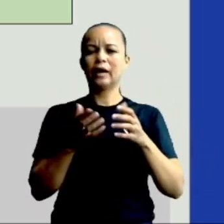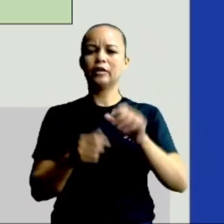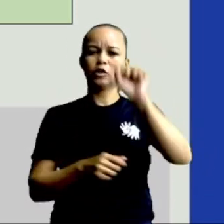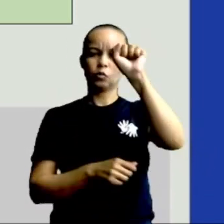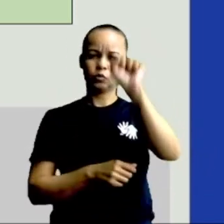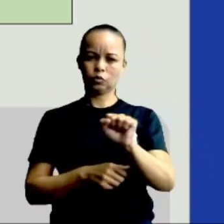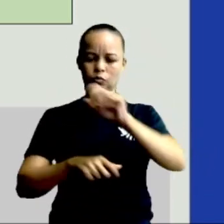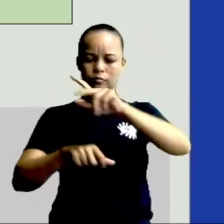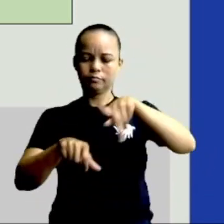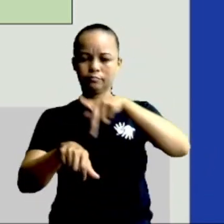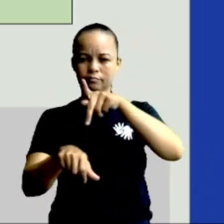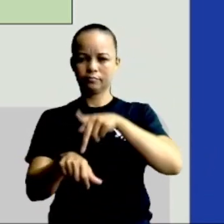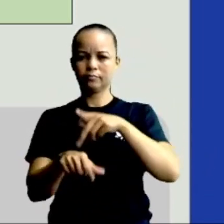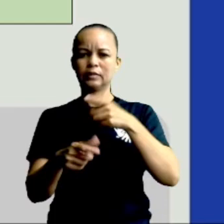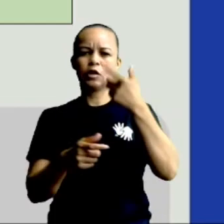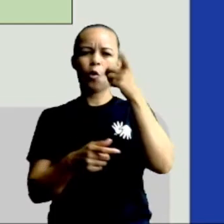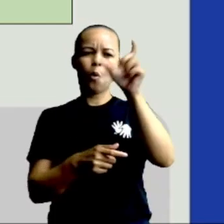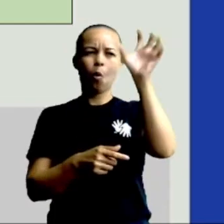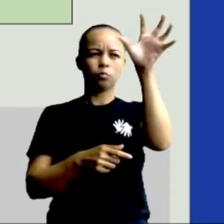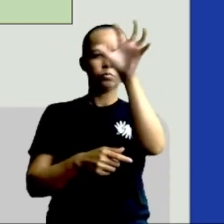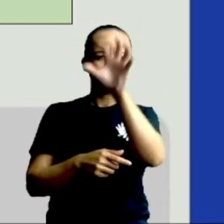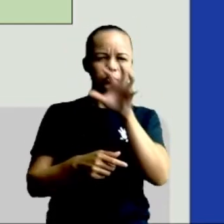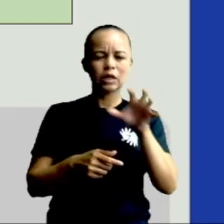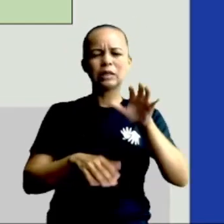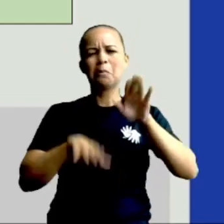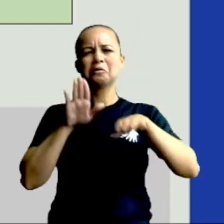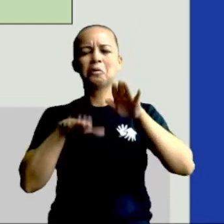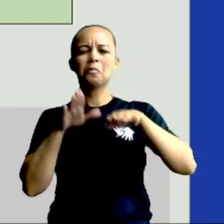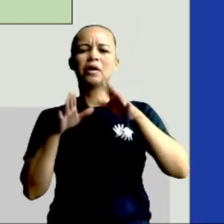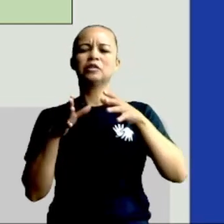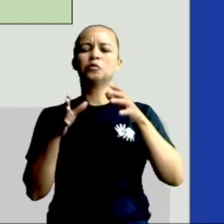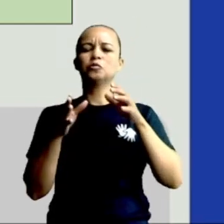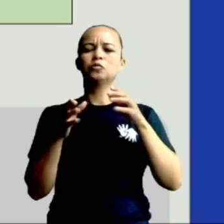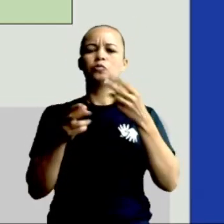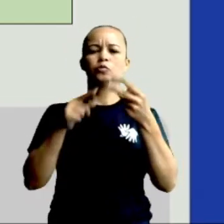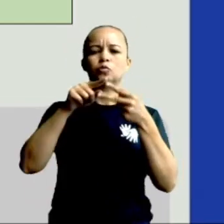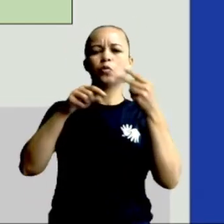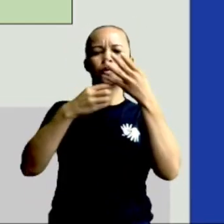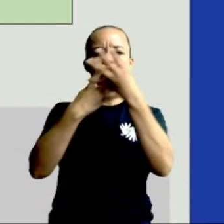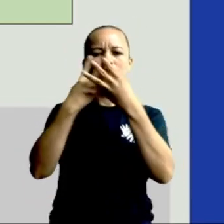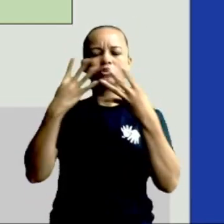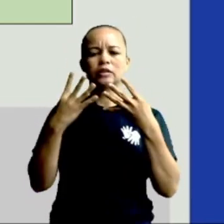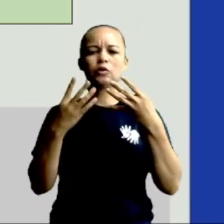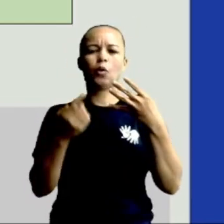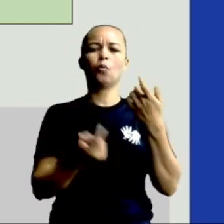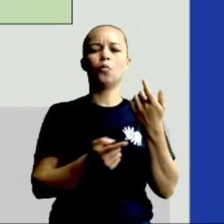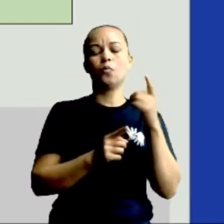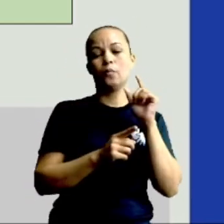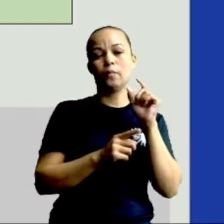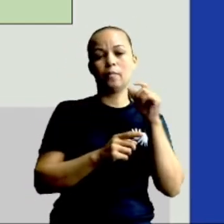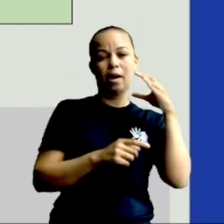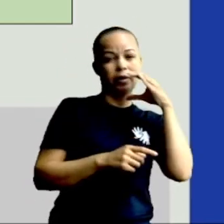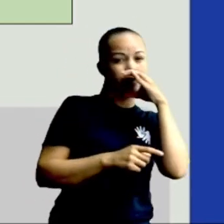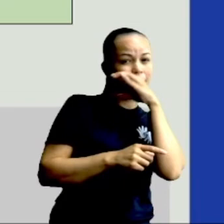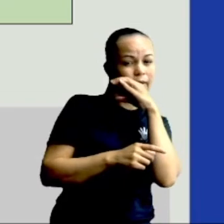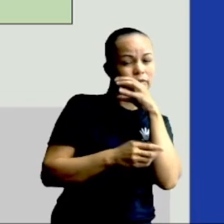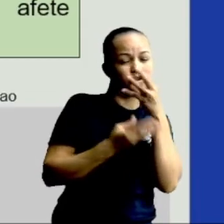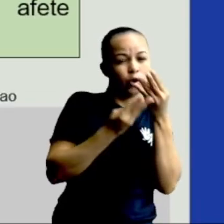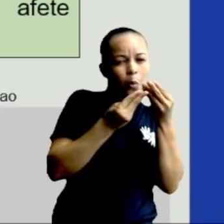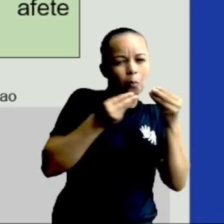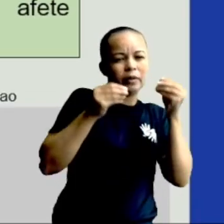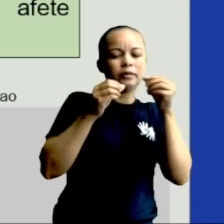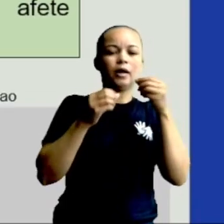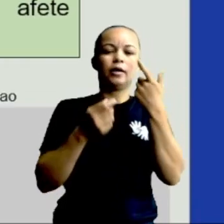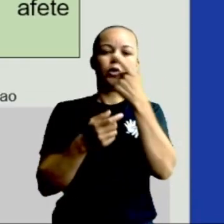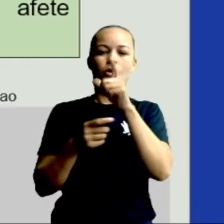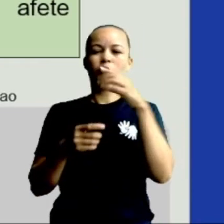Nas demais regiões, há mais ou menos 2 estações bem definidas, que é uma quente e úmida e outra quente e seca.